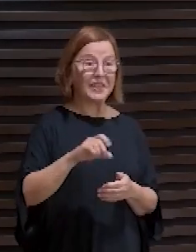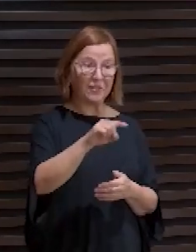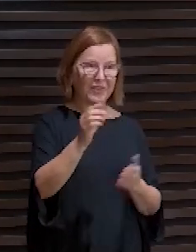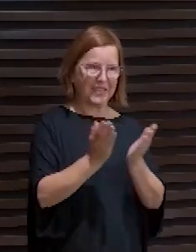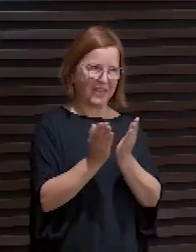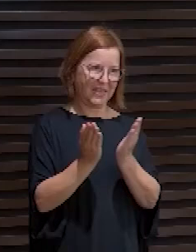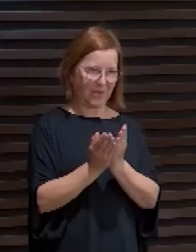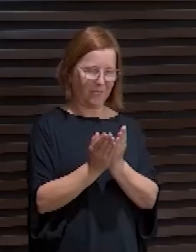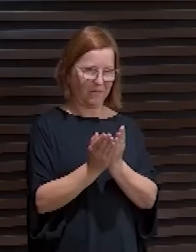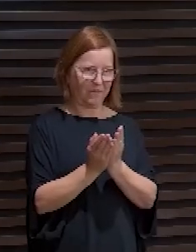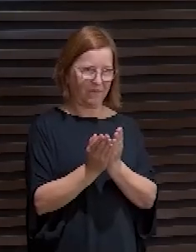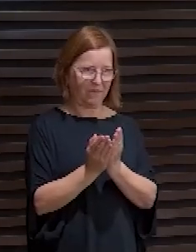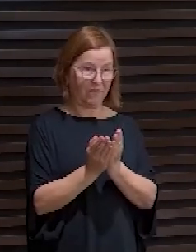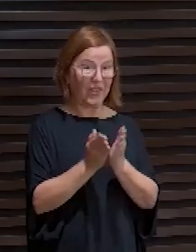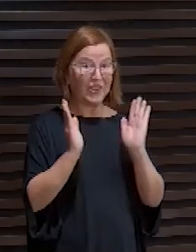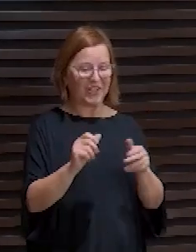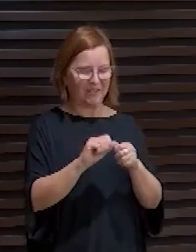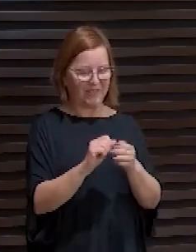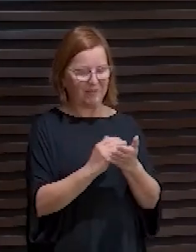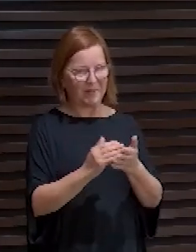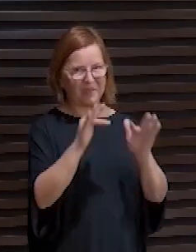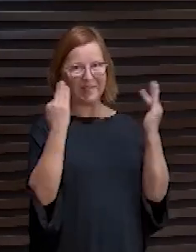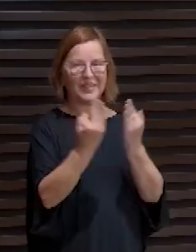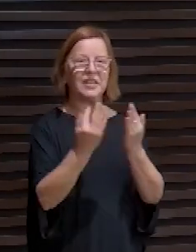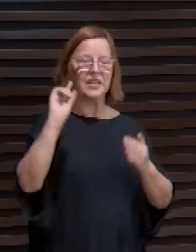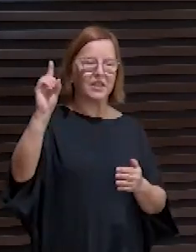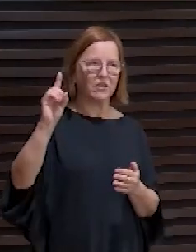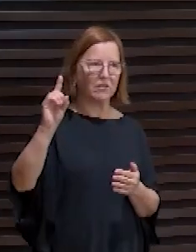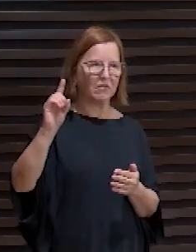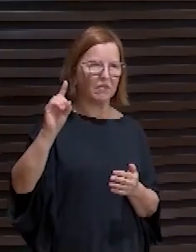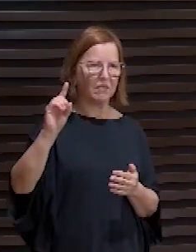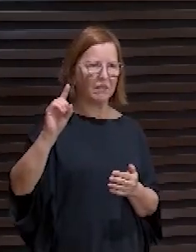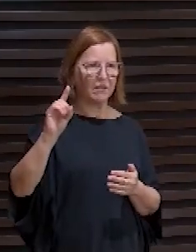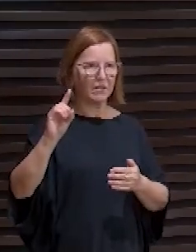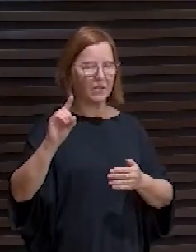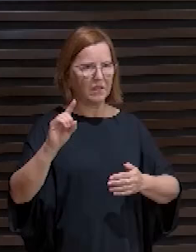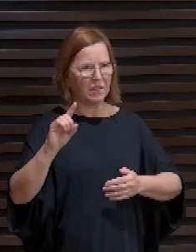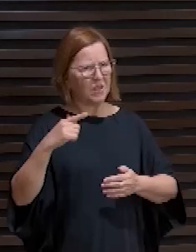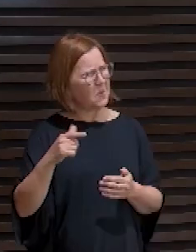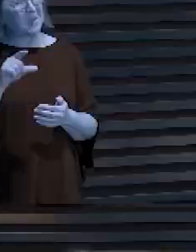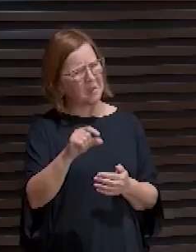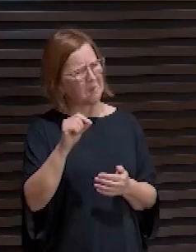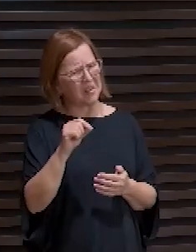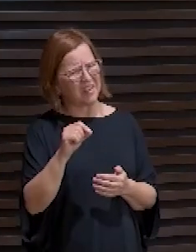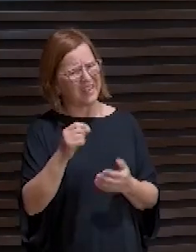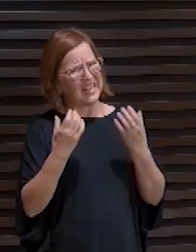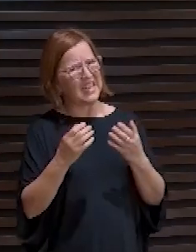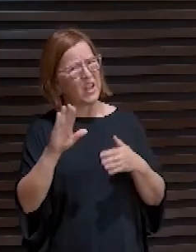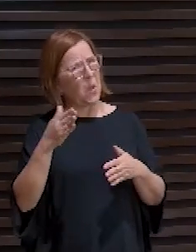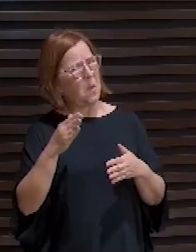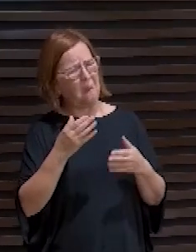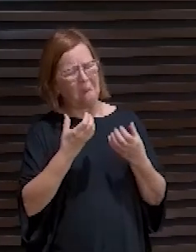cristão, já faz parte da família de Deus e não tem a opção de querer ou não se reunir para